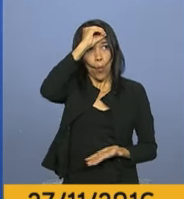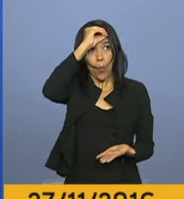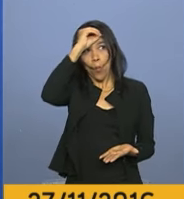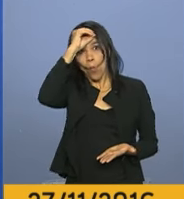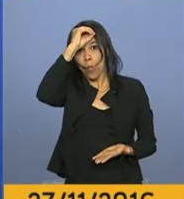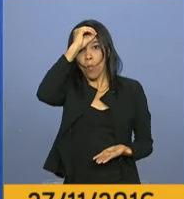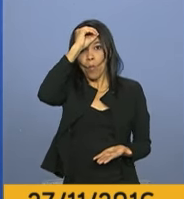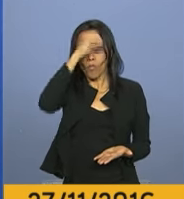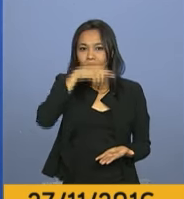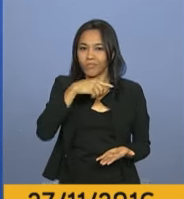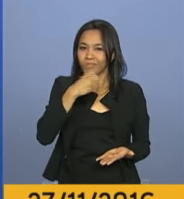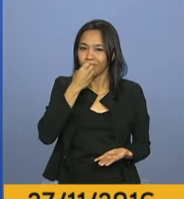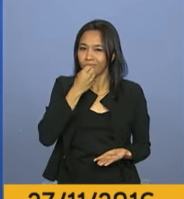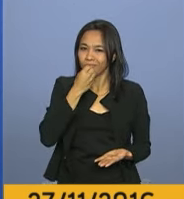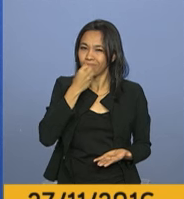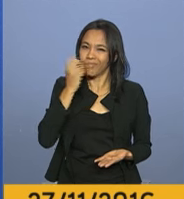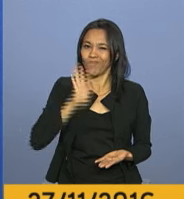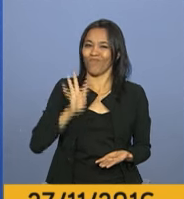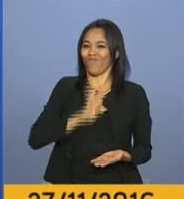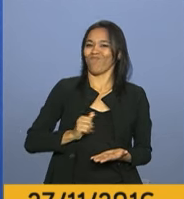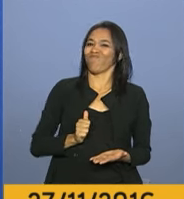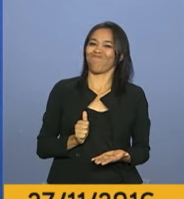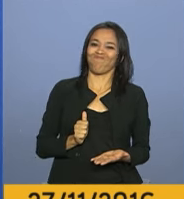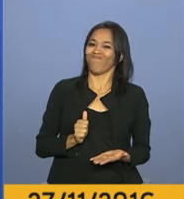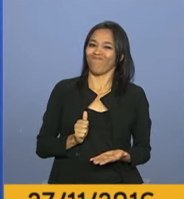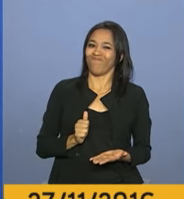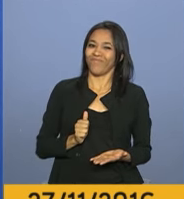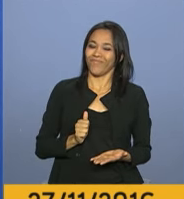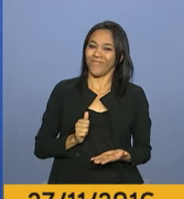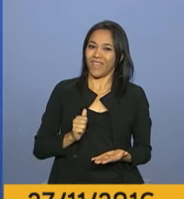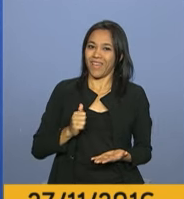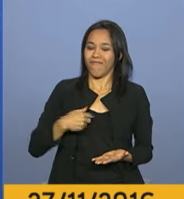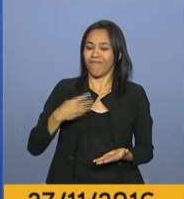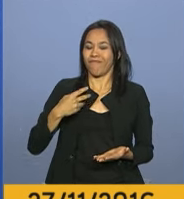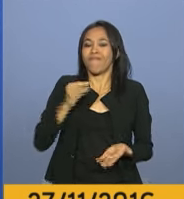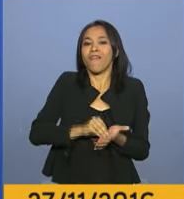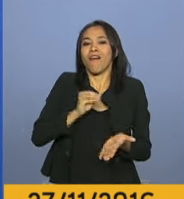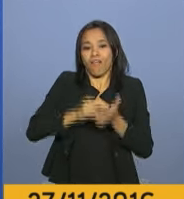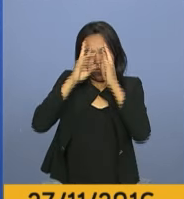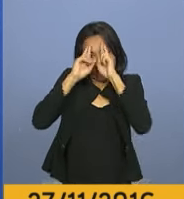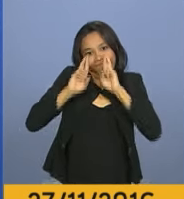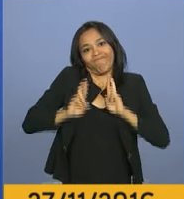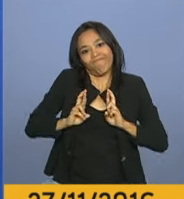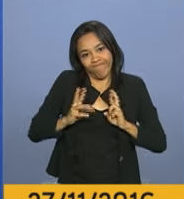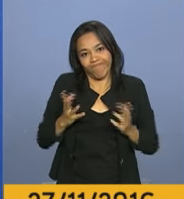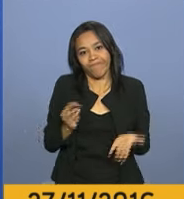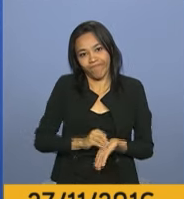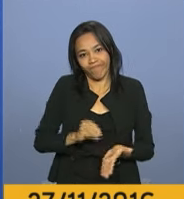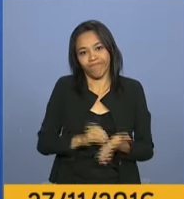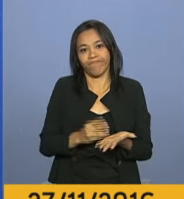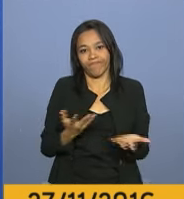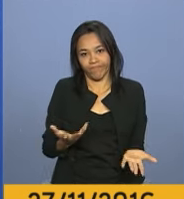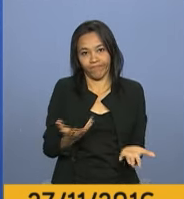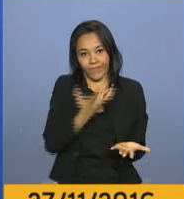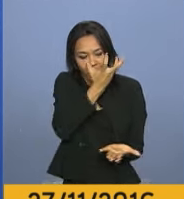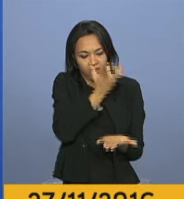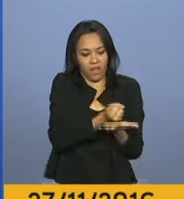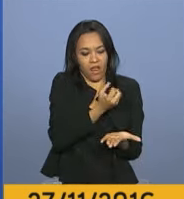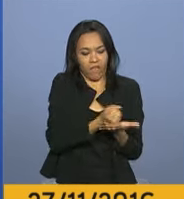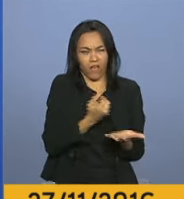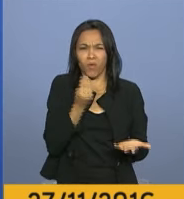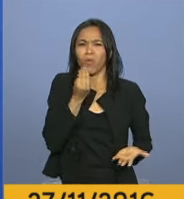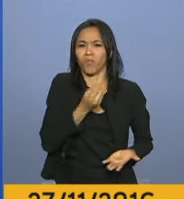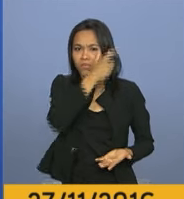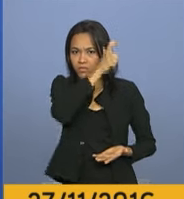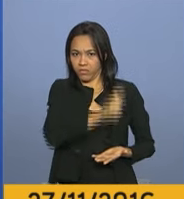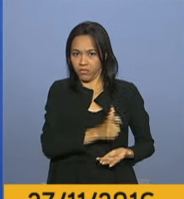algo desarrazoado. É quase indigno, não é? Ou diria mesmo que é indigno, em primeiro lugar. Mas um